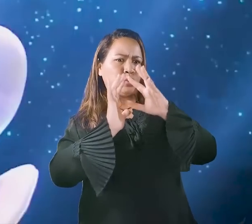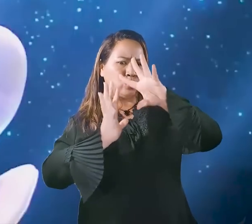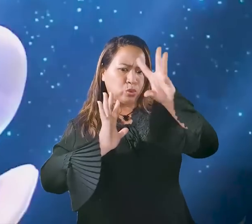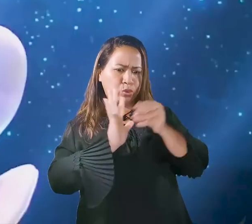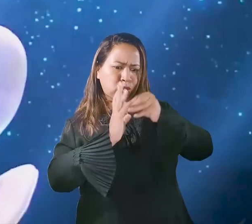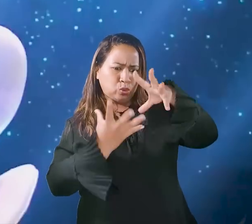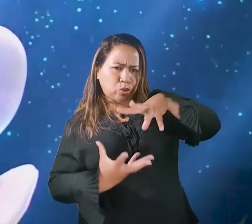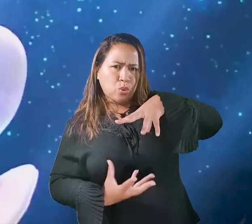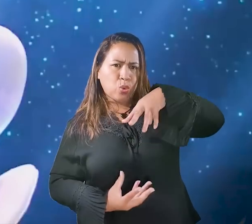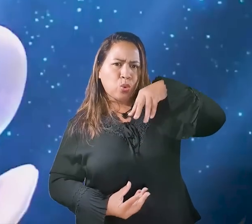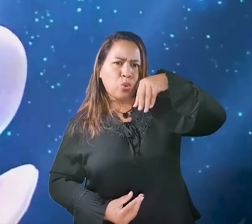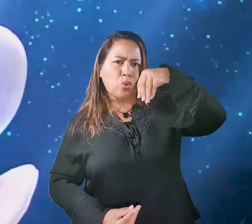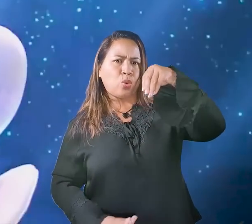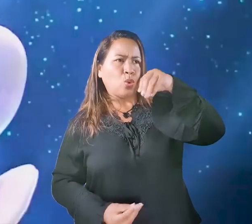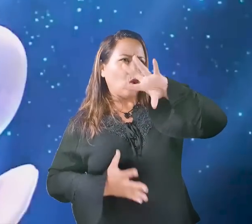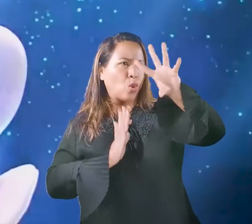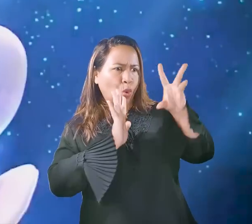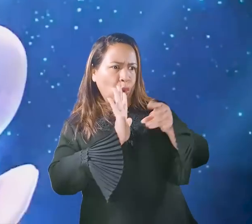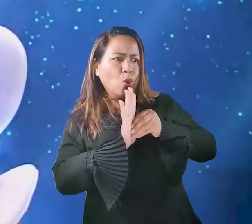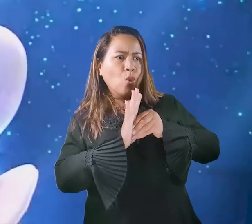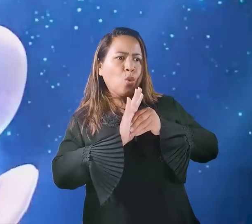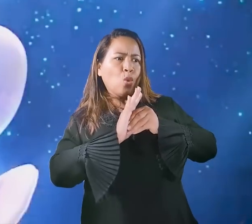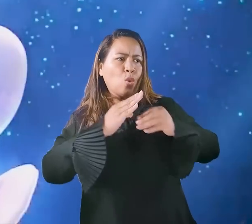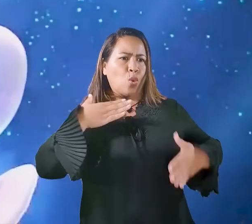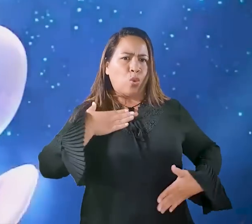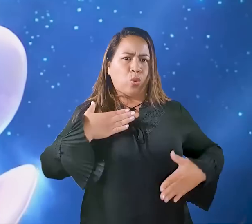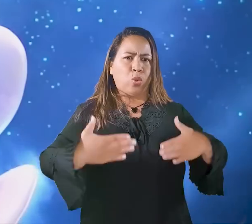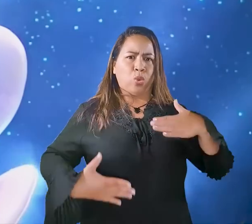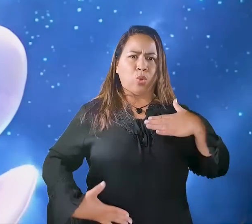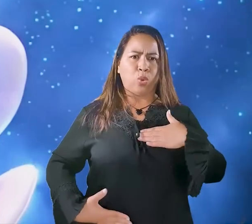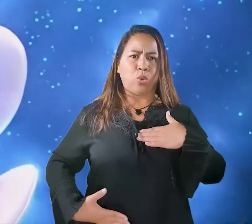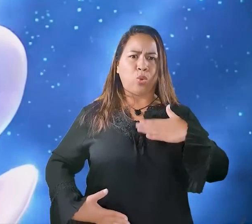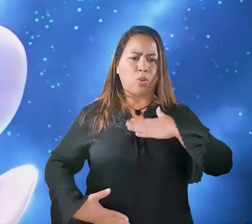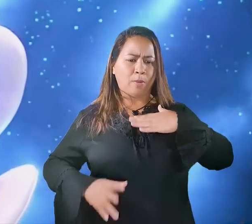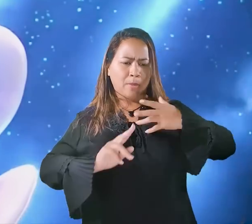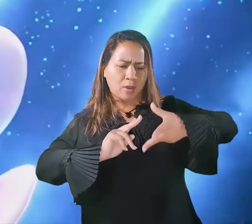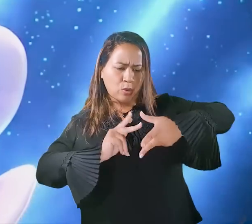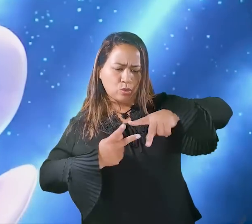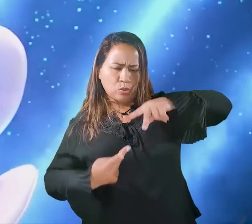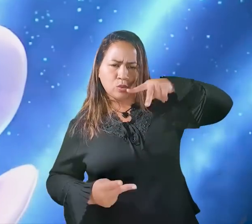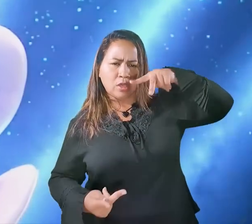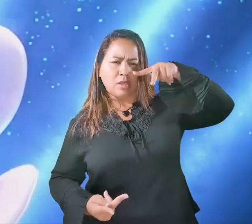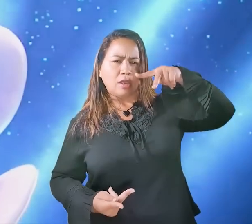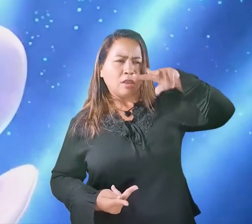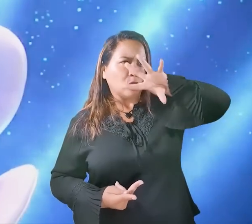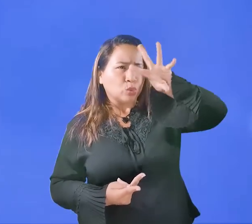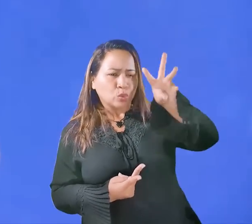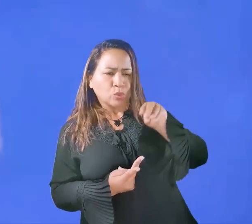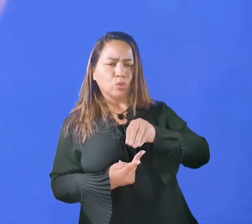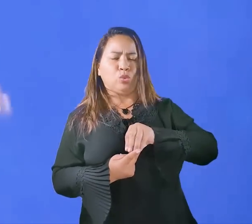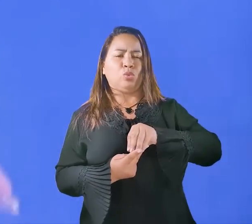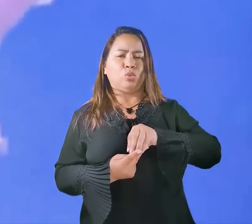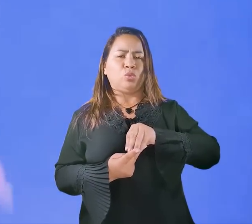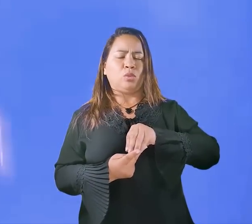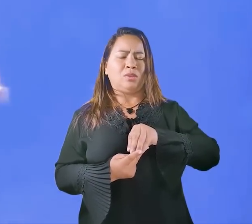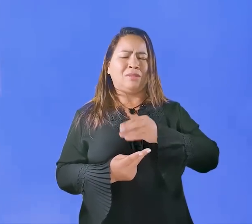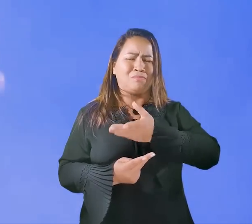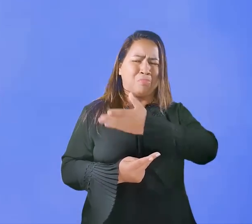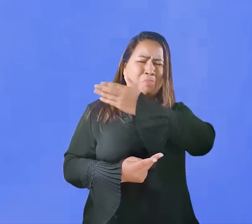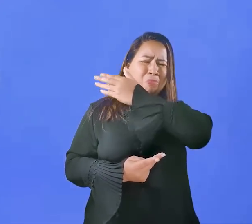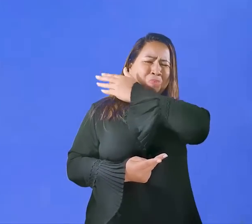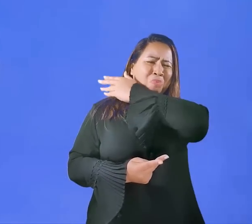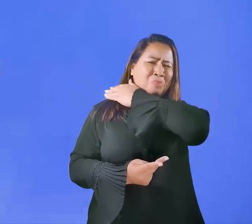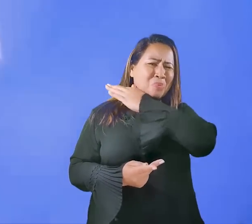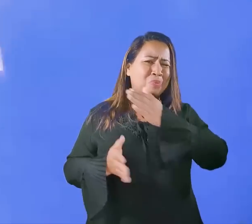DNA. Sentimento de escassez que sinto. Escassez que vivi, escassez que vivo até